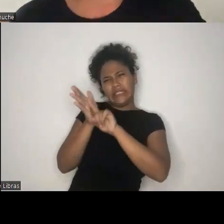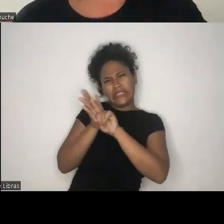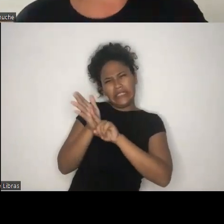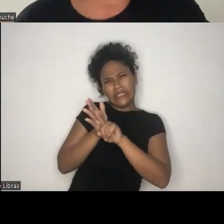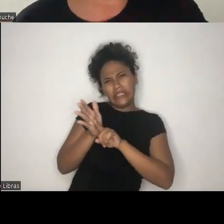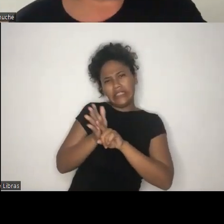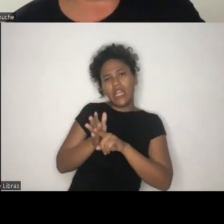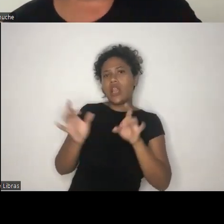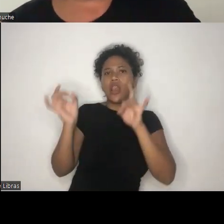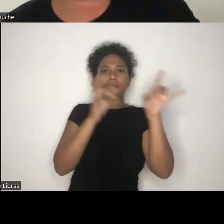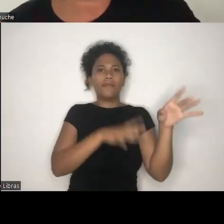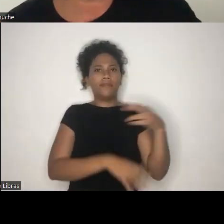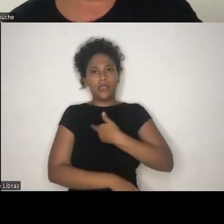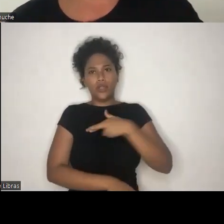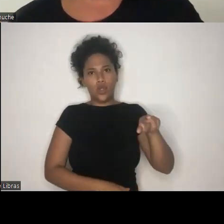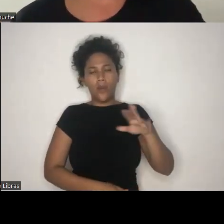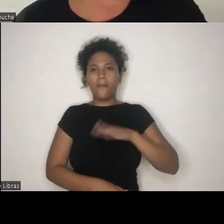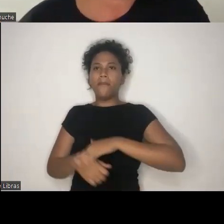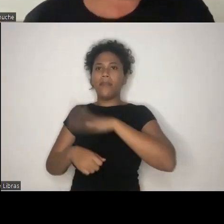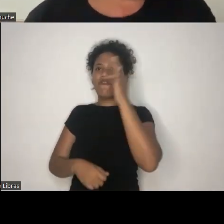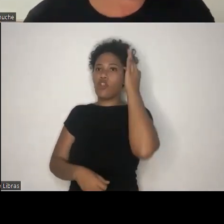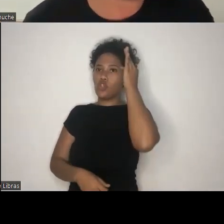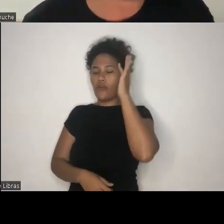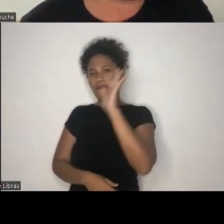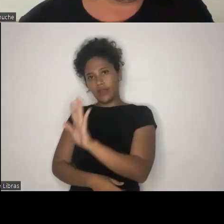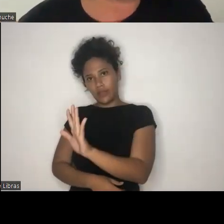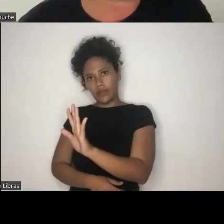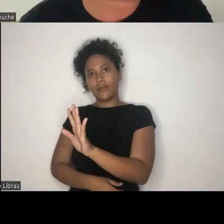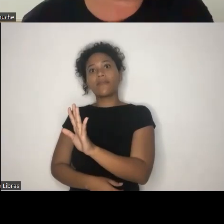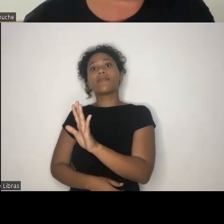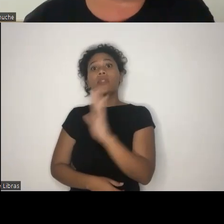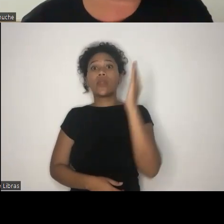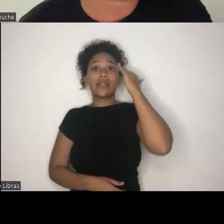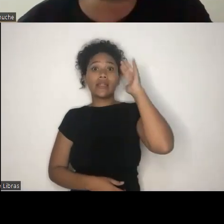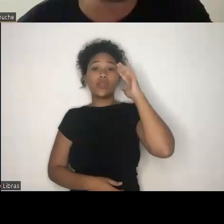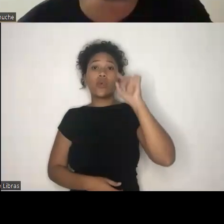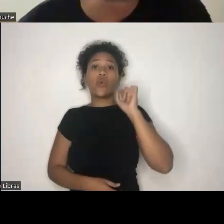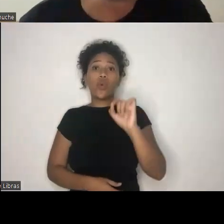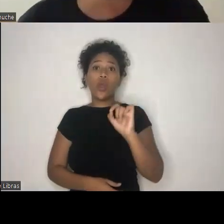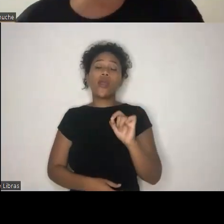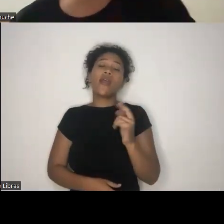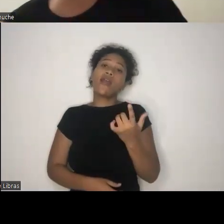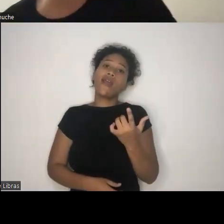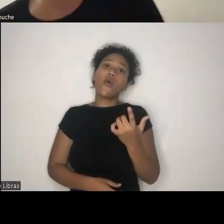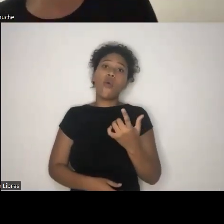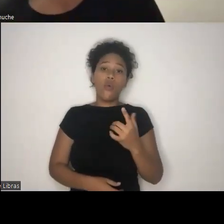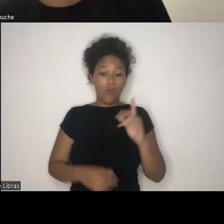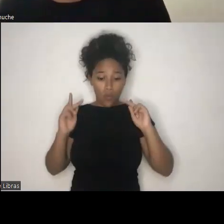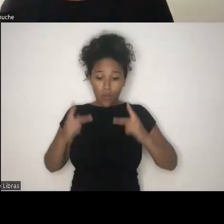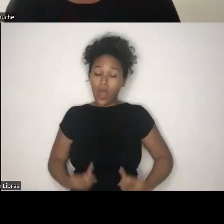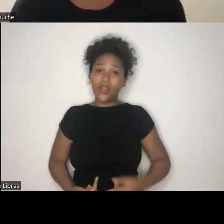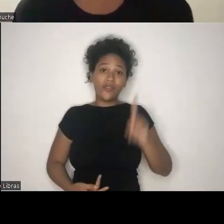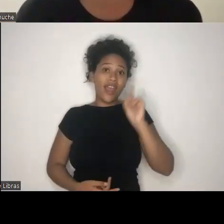ser hare Christina e partir mais para a questão filosófica entendi que um homem é um animal de linguagem e eu percebi